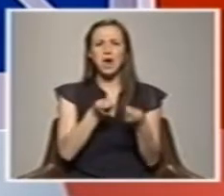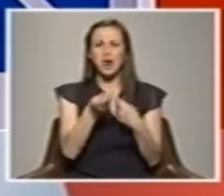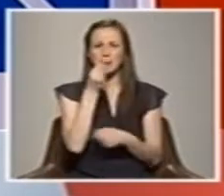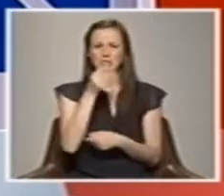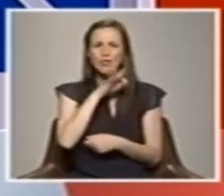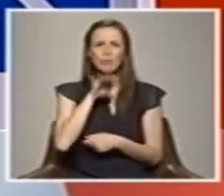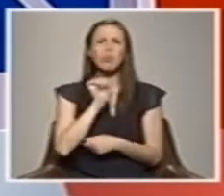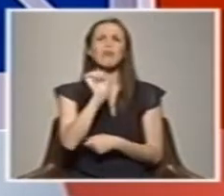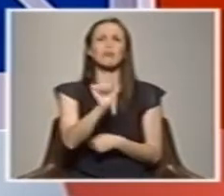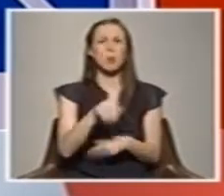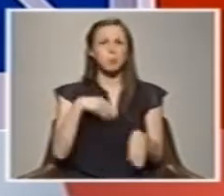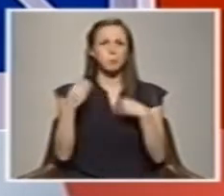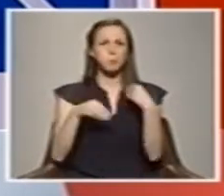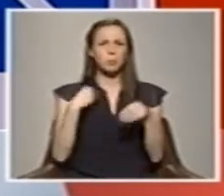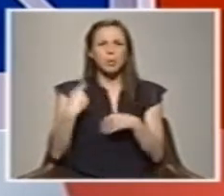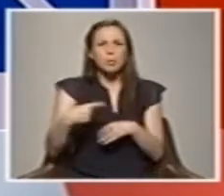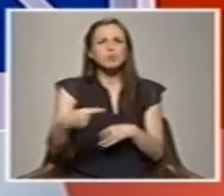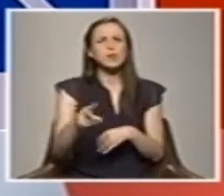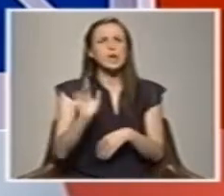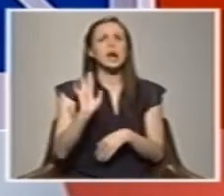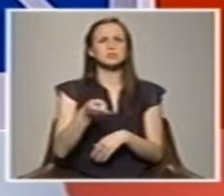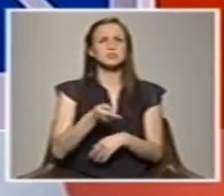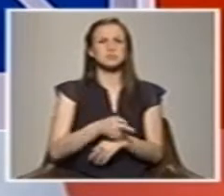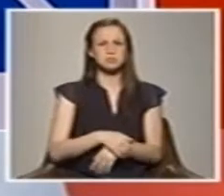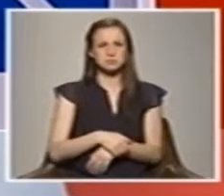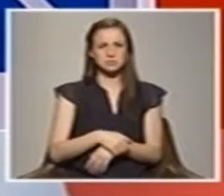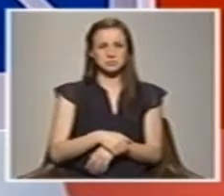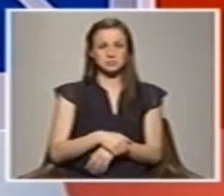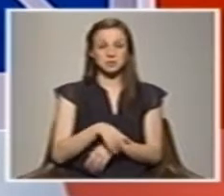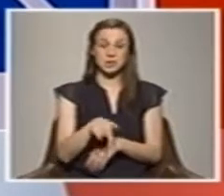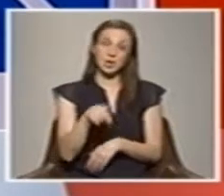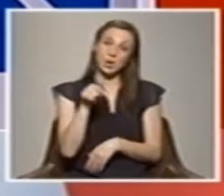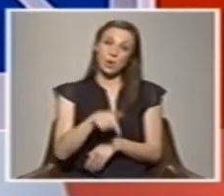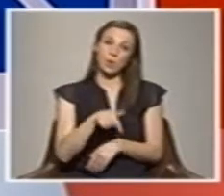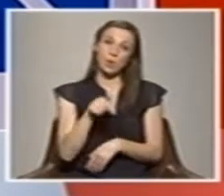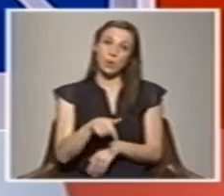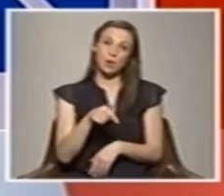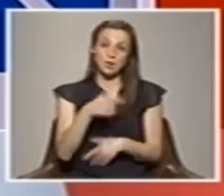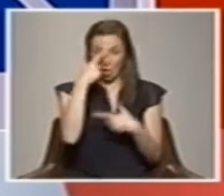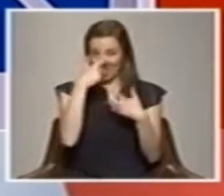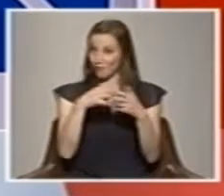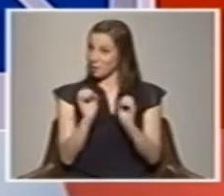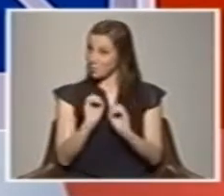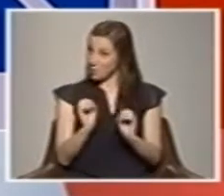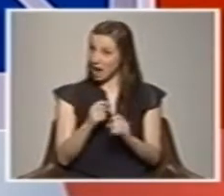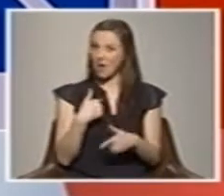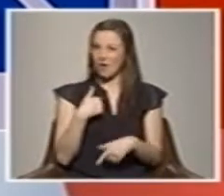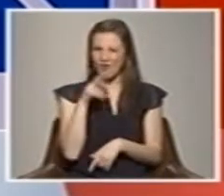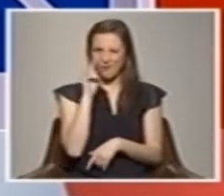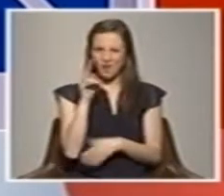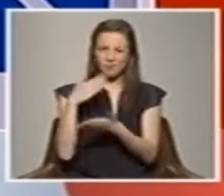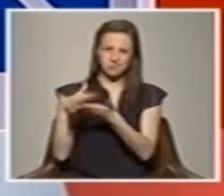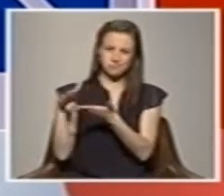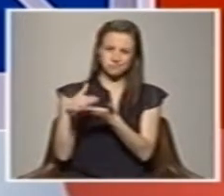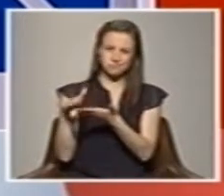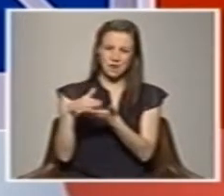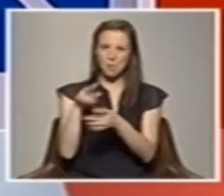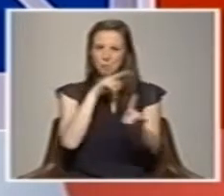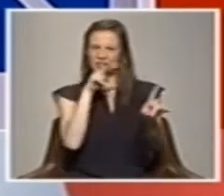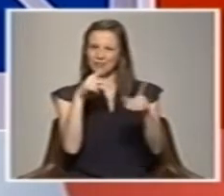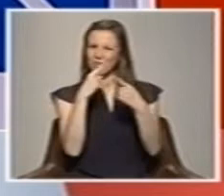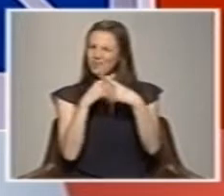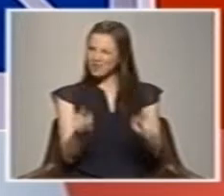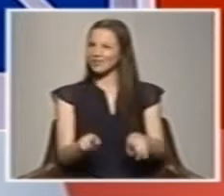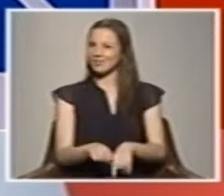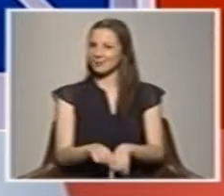Que preocupações é que tem no dia-a-dia, Ana? Hoje em dia, sem dúvida, que eu já vejo o desperdício de outra maneira. Eu, se calhar,